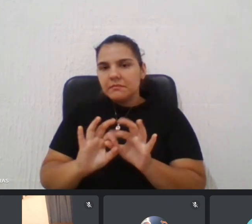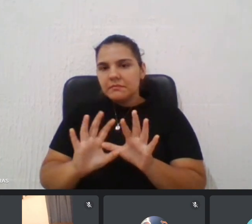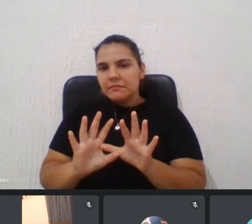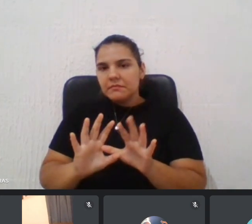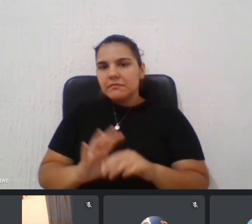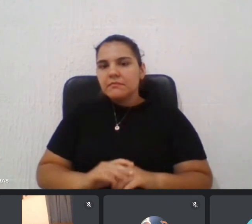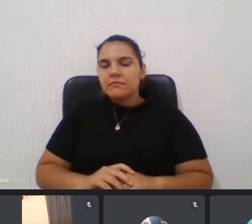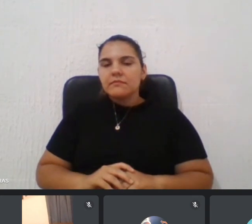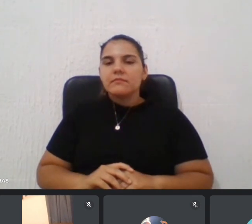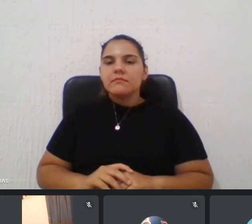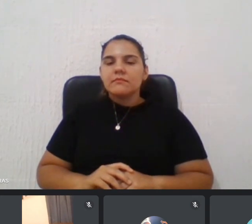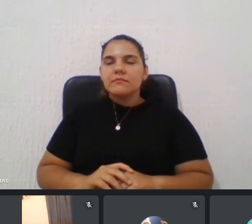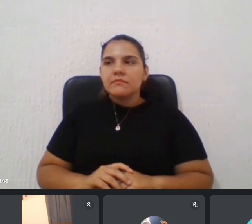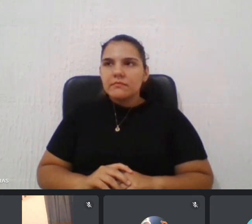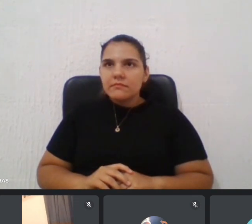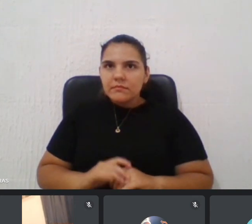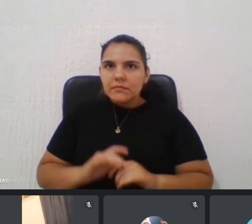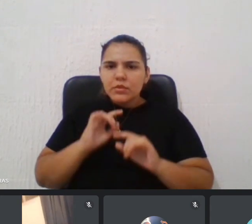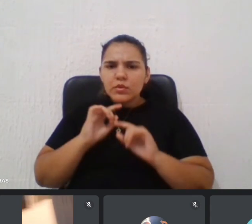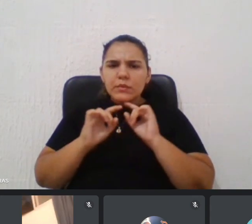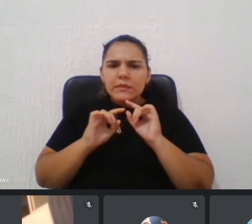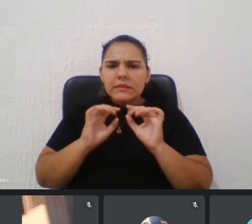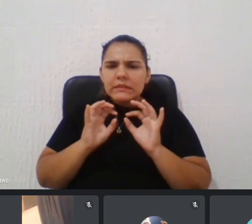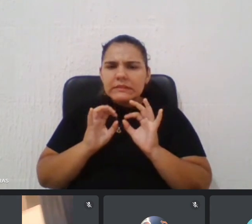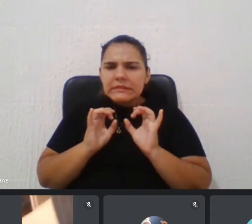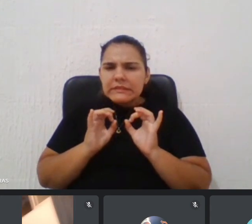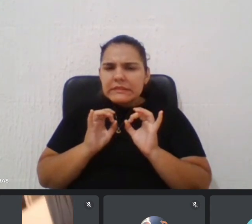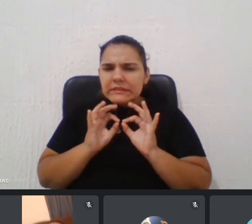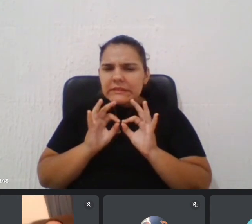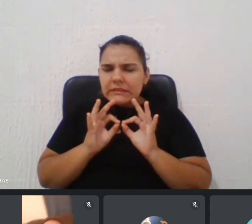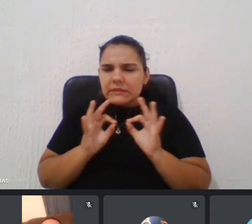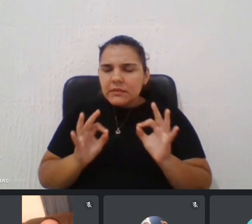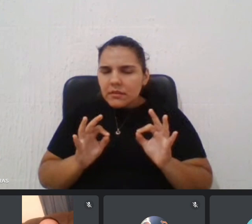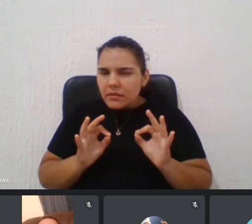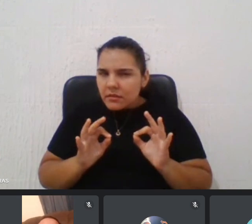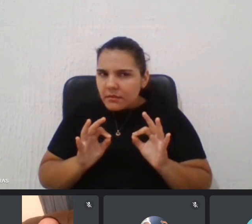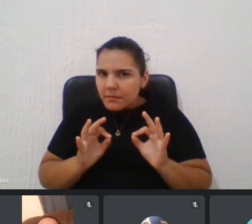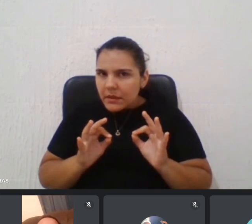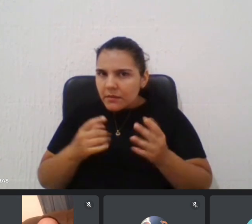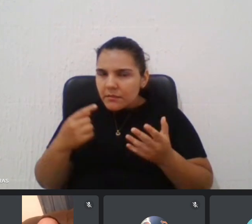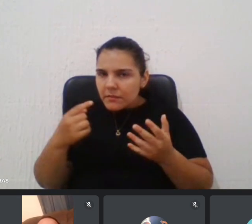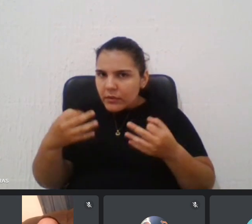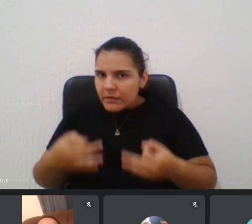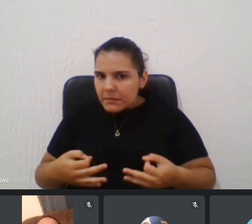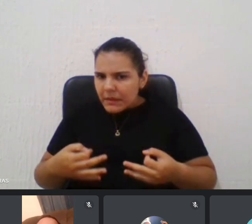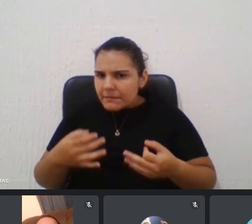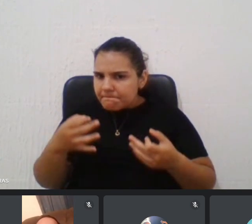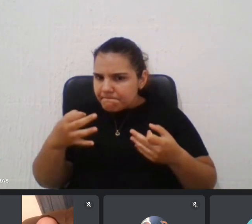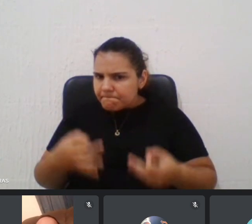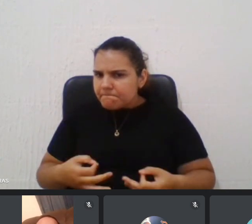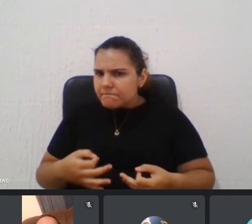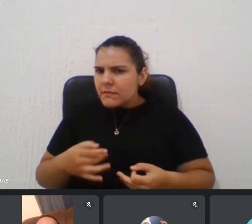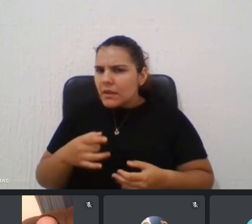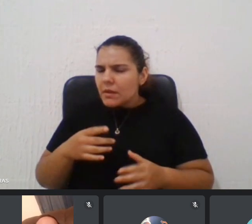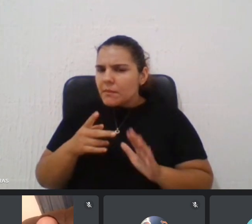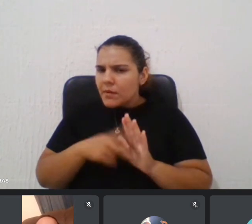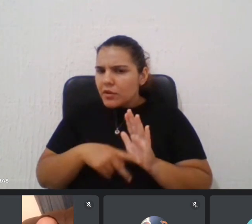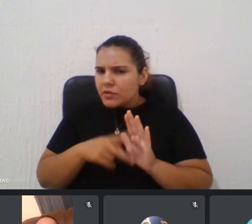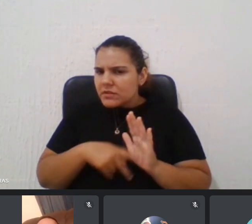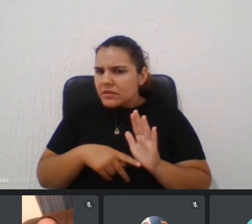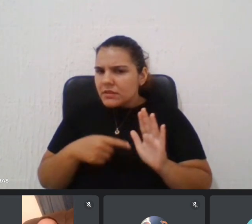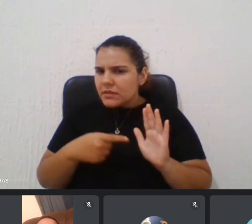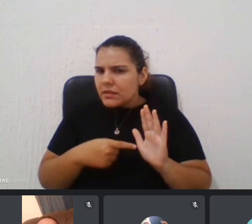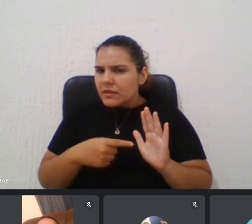A minha dúvida era só para confirmar que realmente os projetos, eles só, eles serão projetos a serem executados